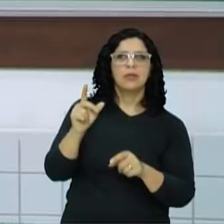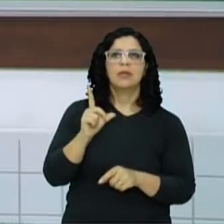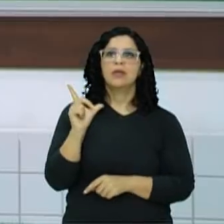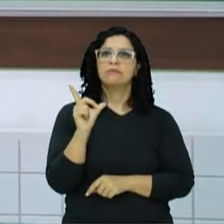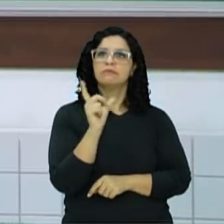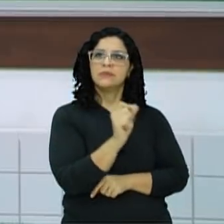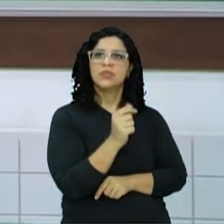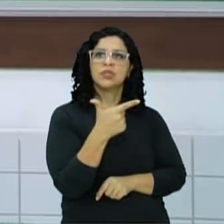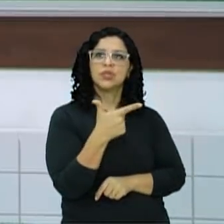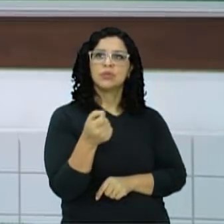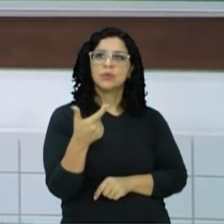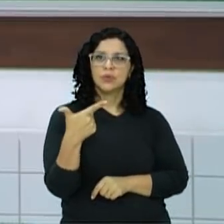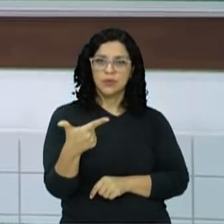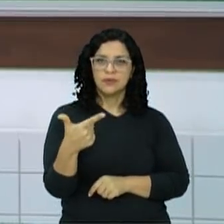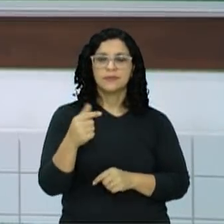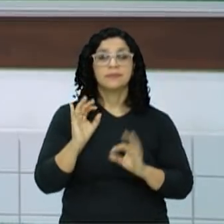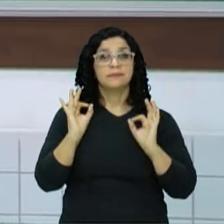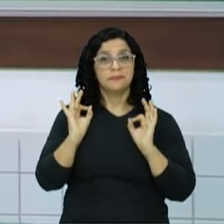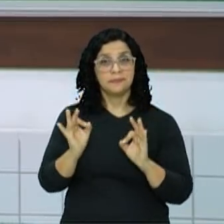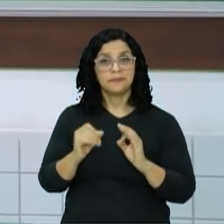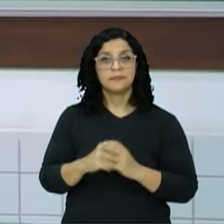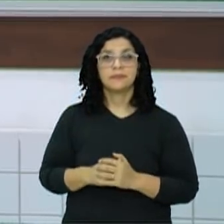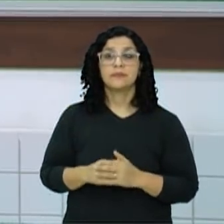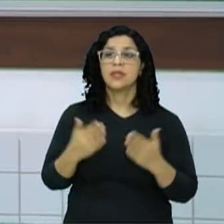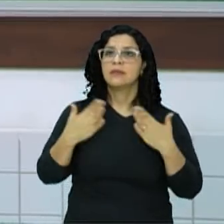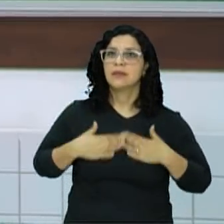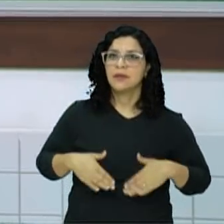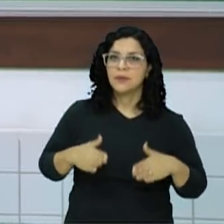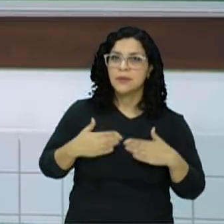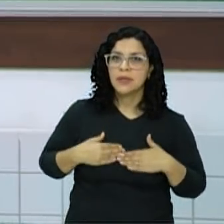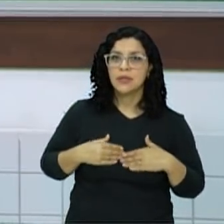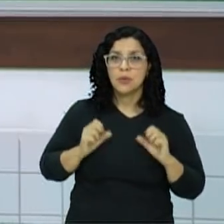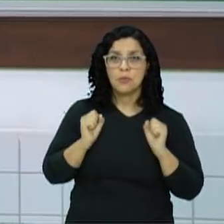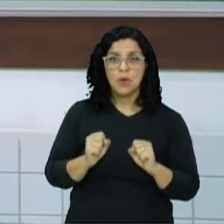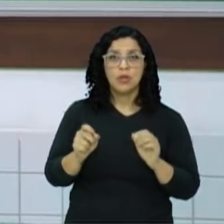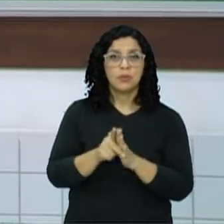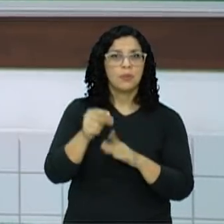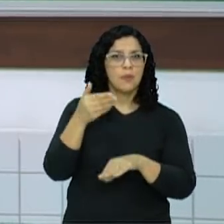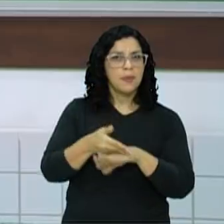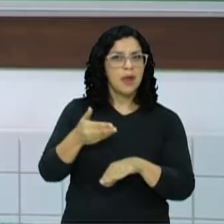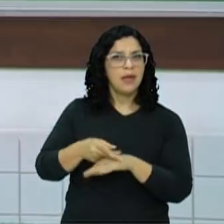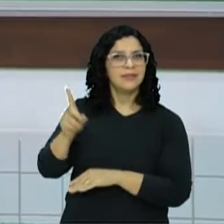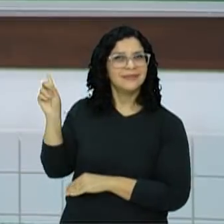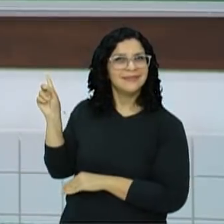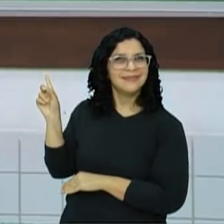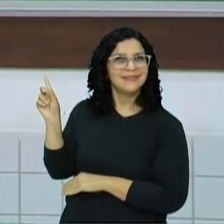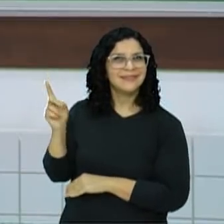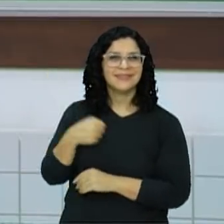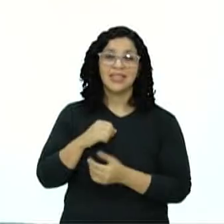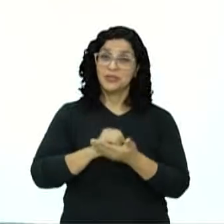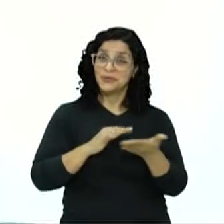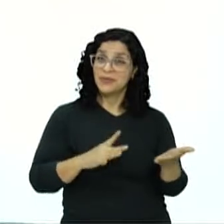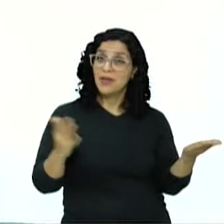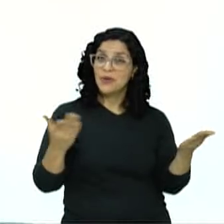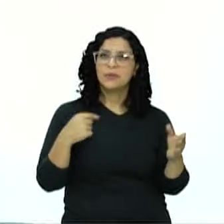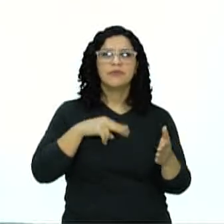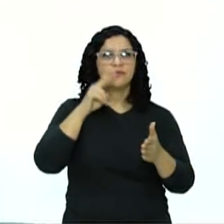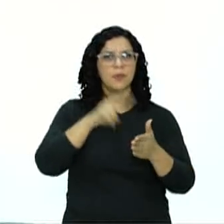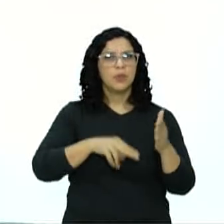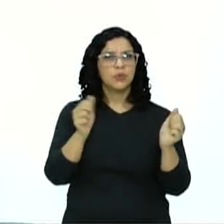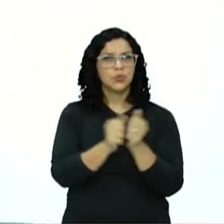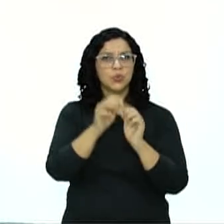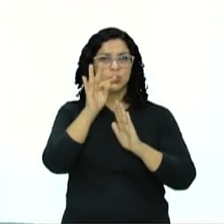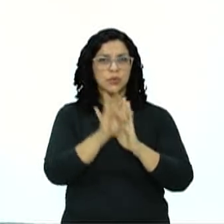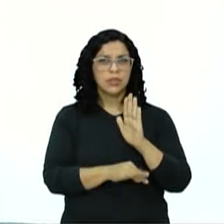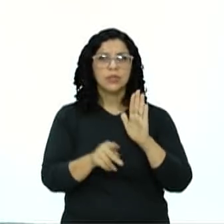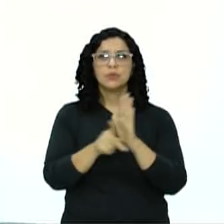presidência ao final em 2002. Tranquilo? Podemos ir para exercícios? Então, bora lá! Leia comigo aí mais um